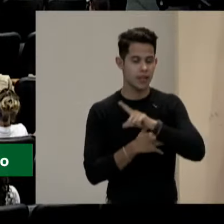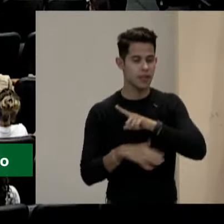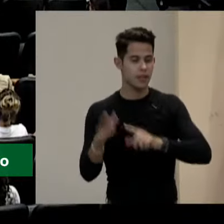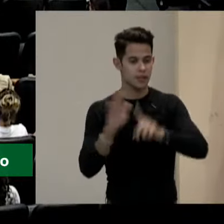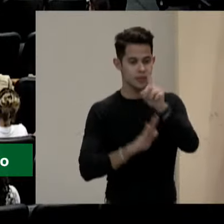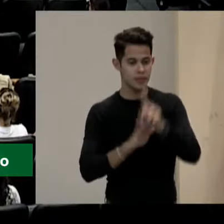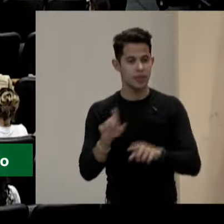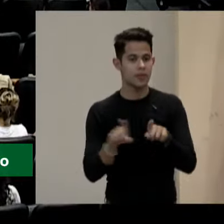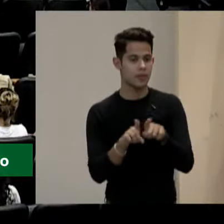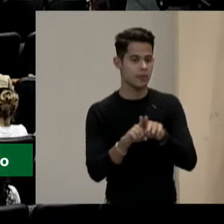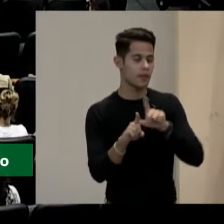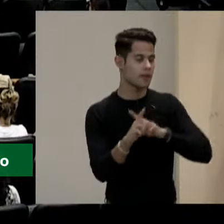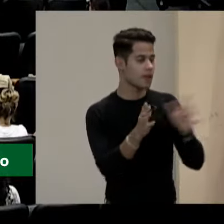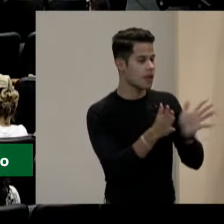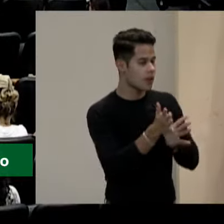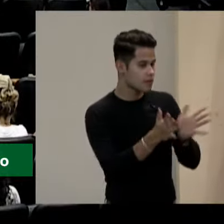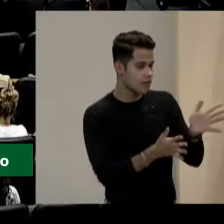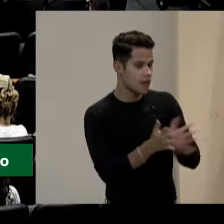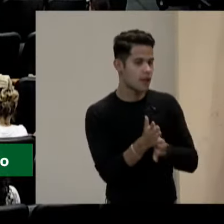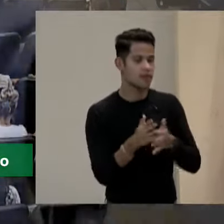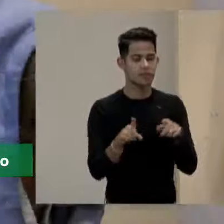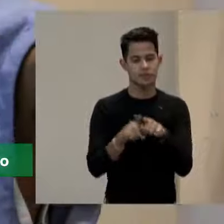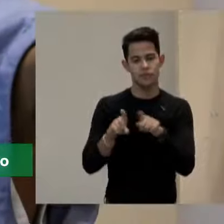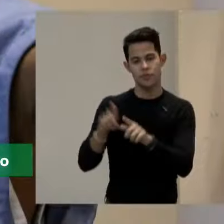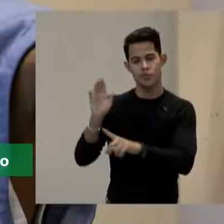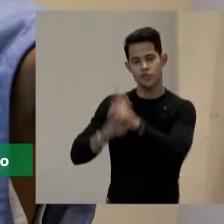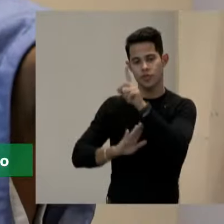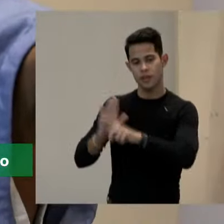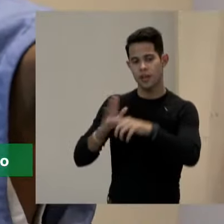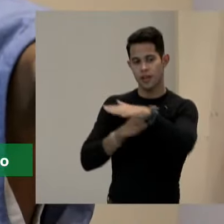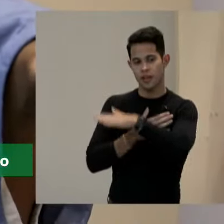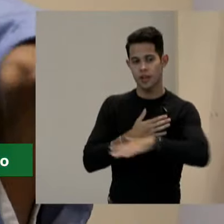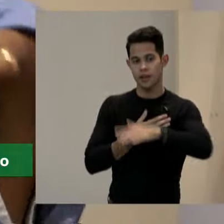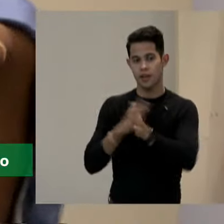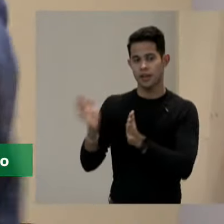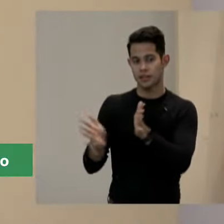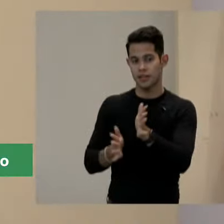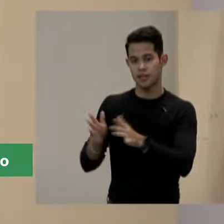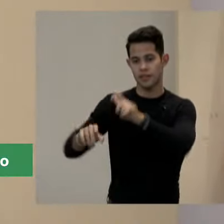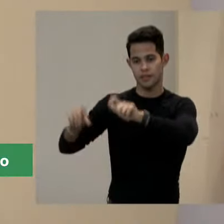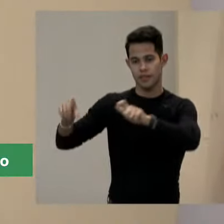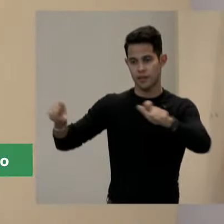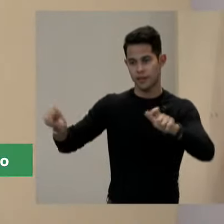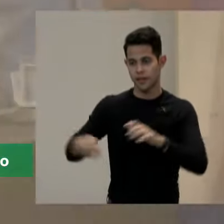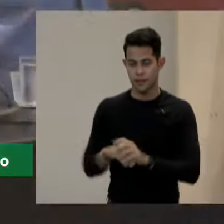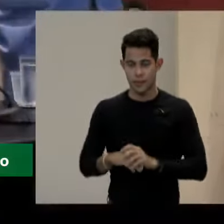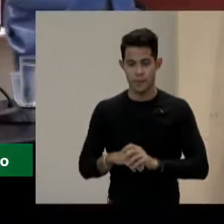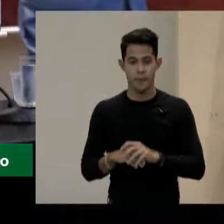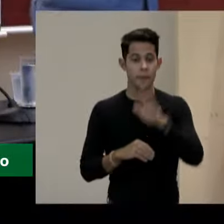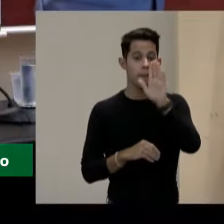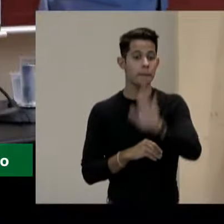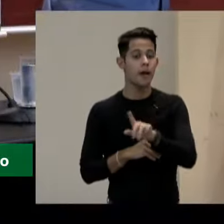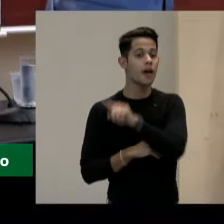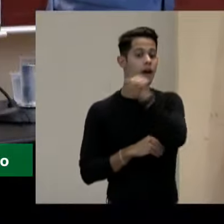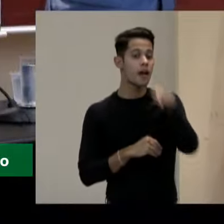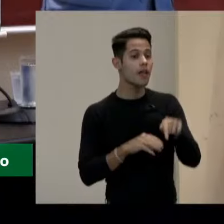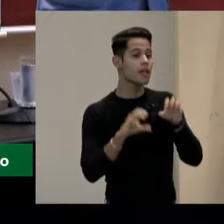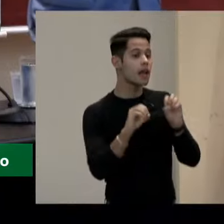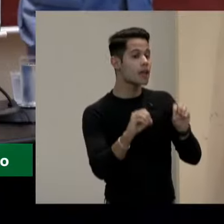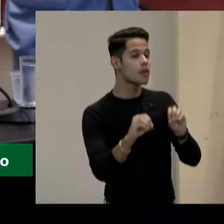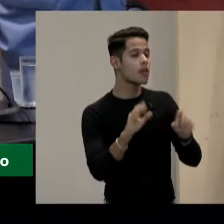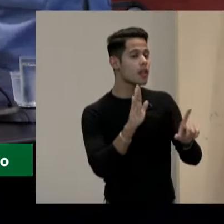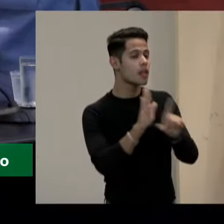terem acesso, ou todos esses direitos se tornarem acessíveis a todos. Mas no que tange à educação, como que diz a legislação